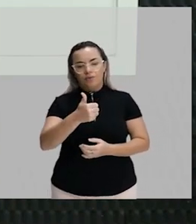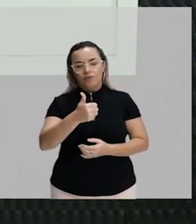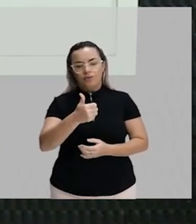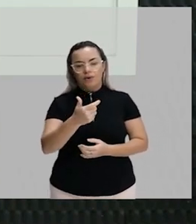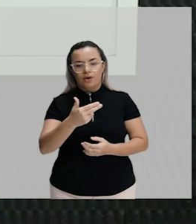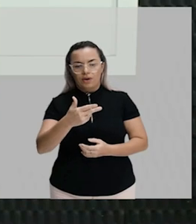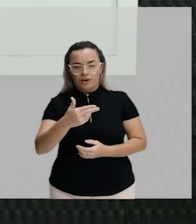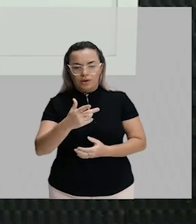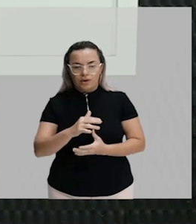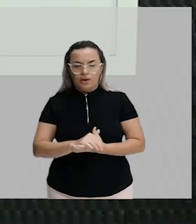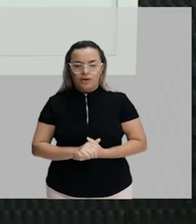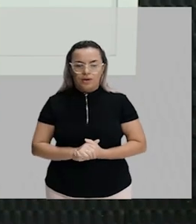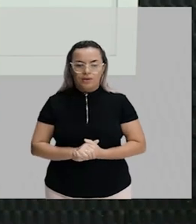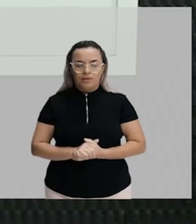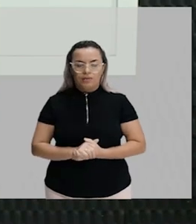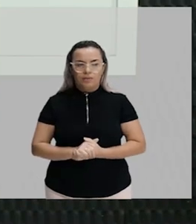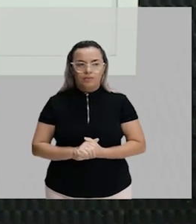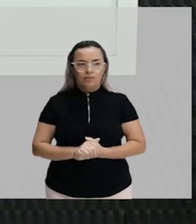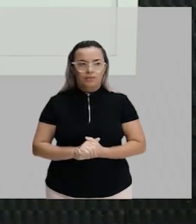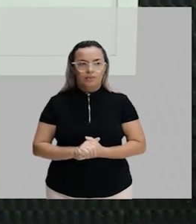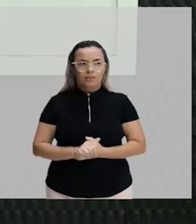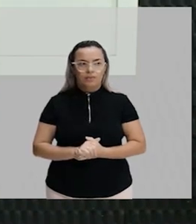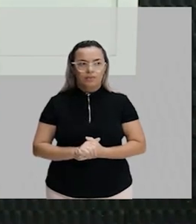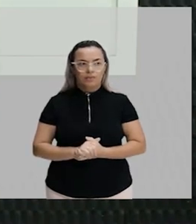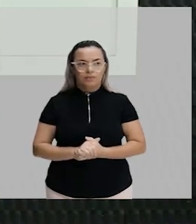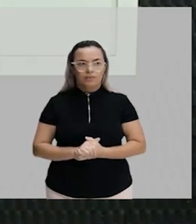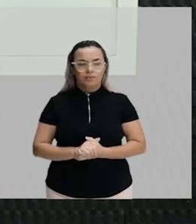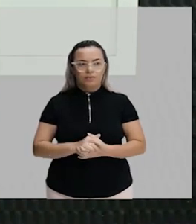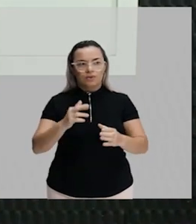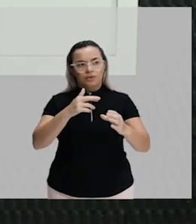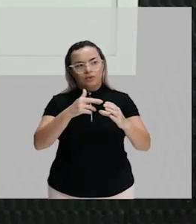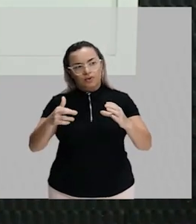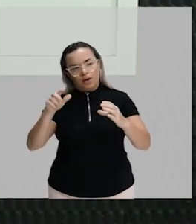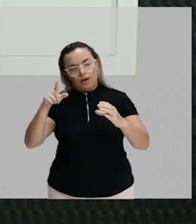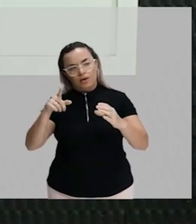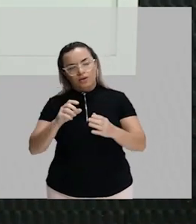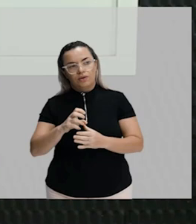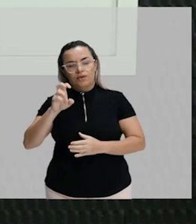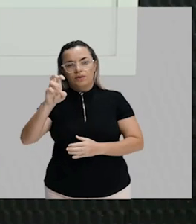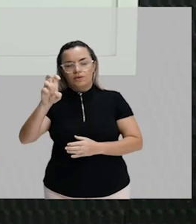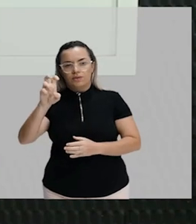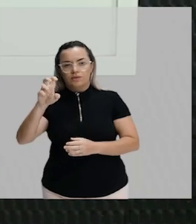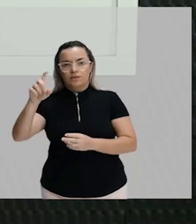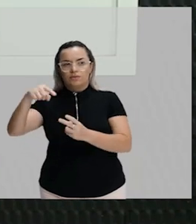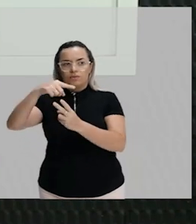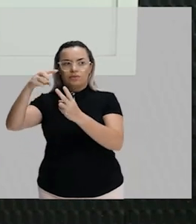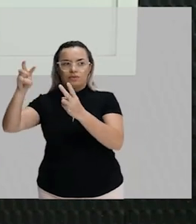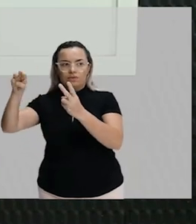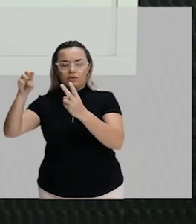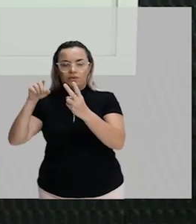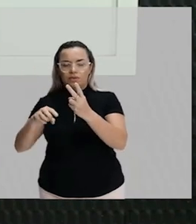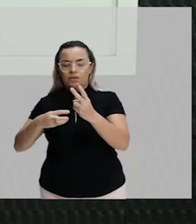eh os raios é 5 e TR vocês vão só substituir tá bom faz a